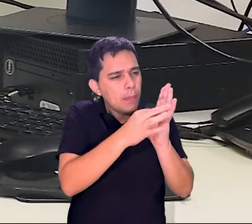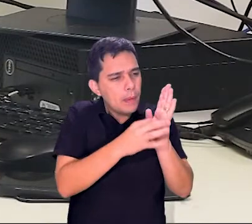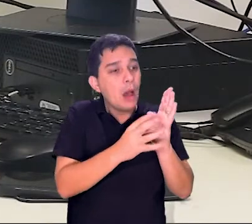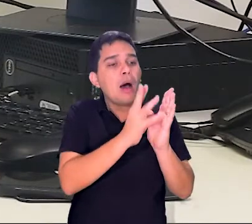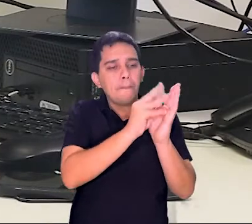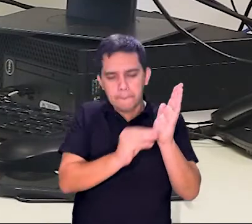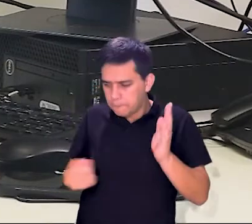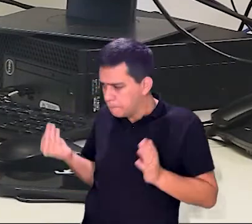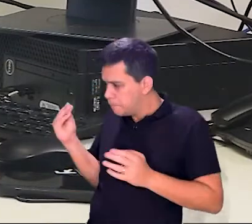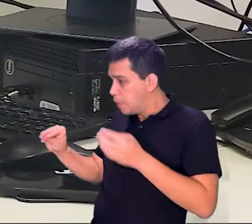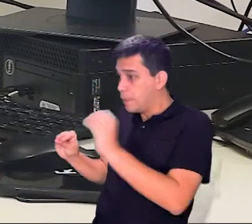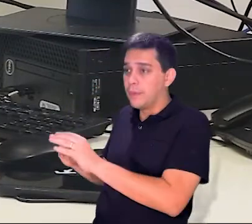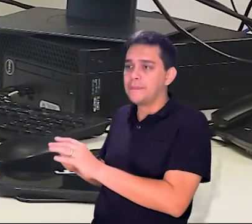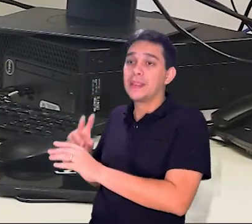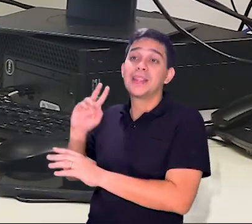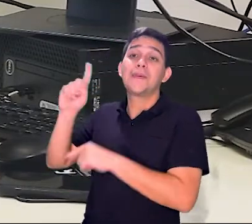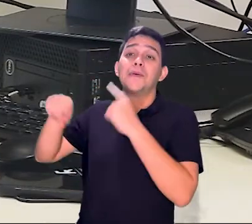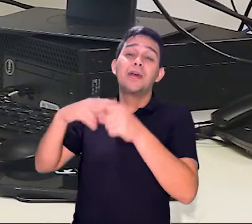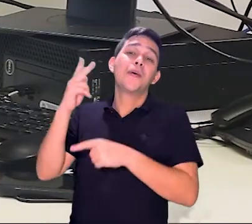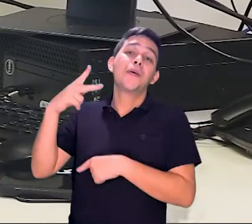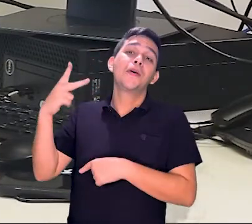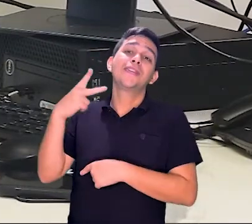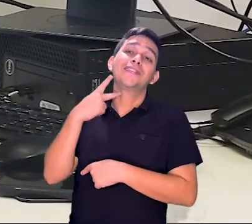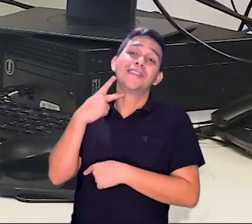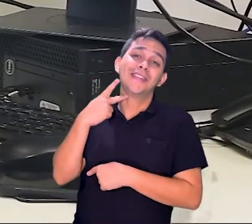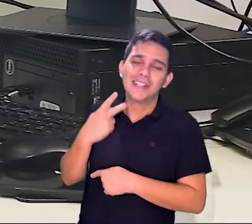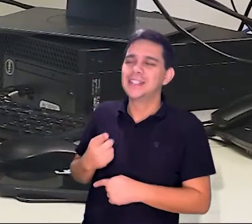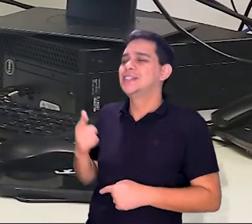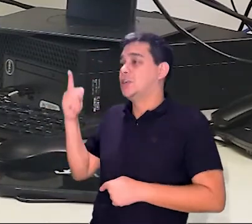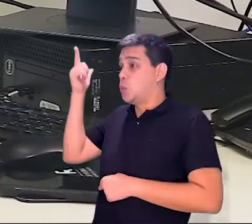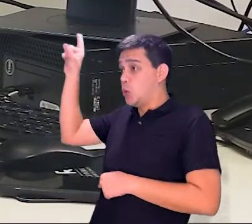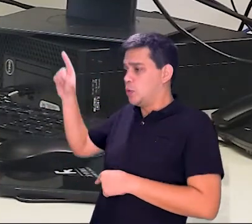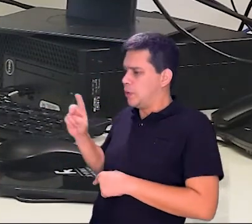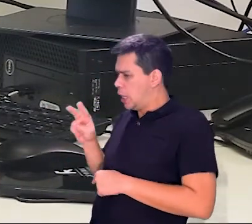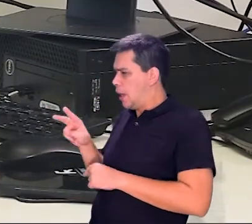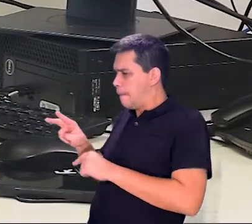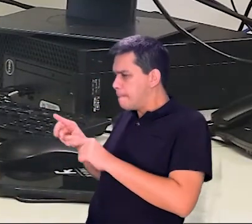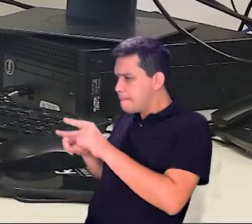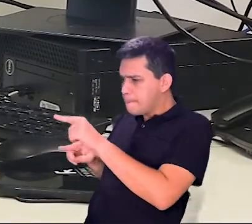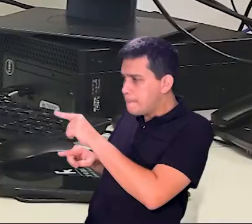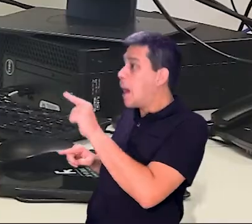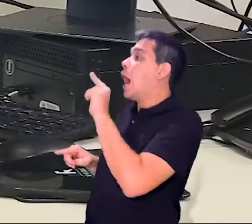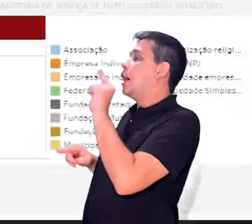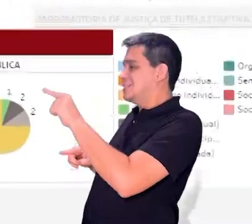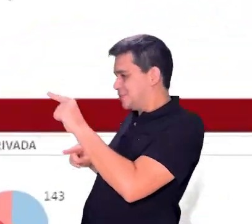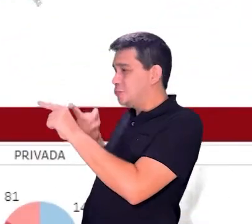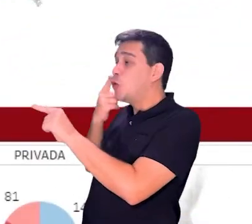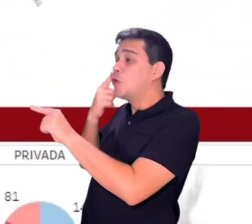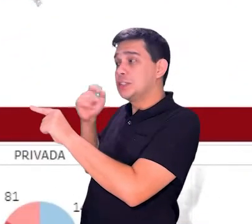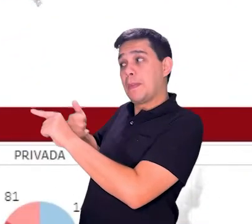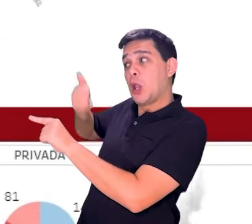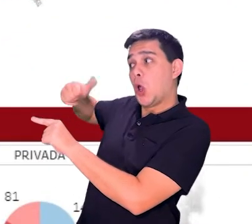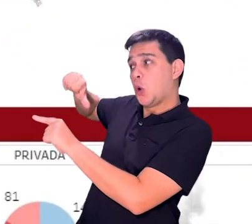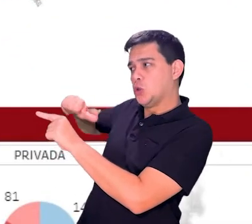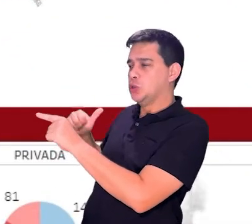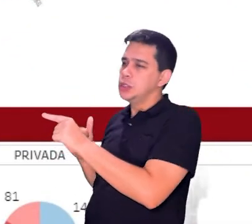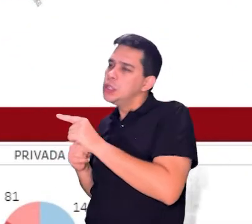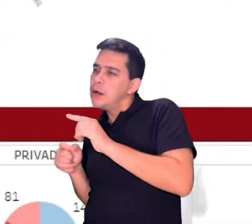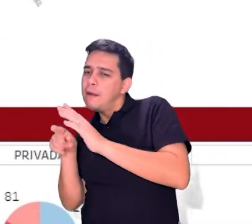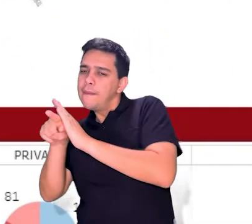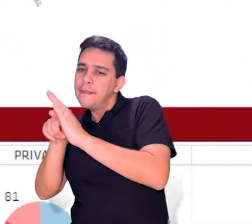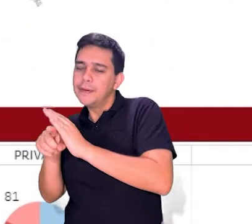eles por ocasião da fiscalização das instituições de longa permanência. Então, por exemplo, aqui, quando a